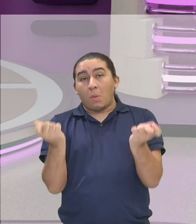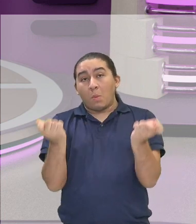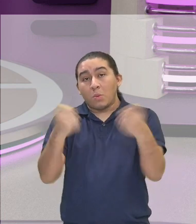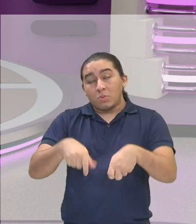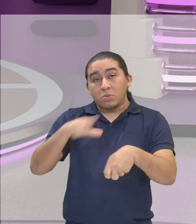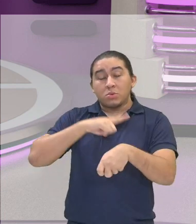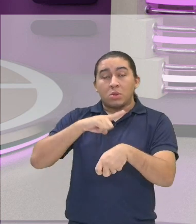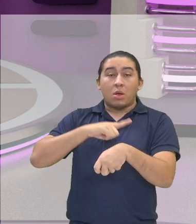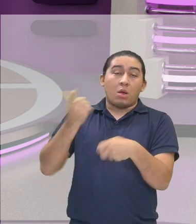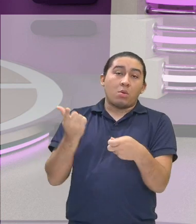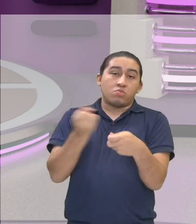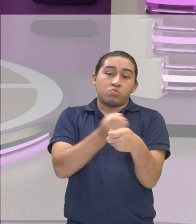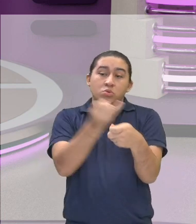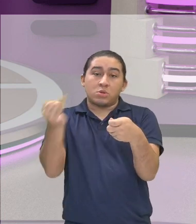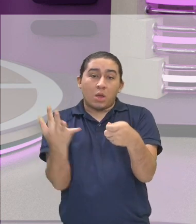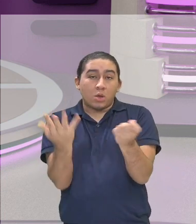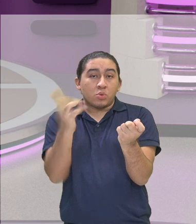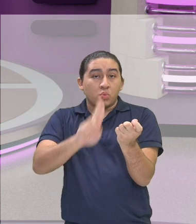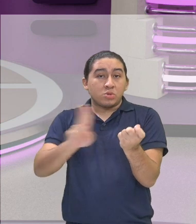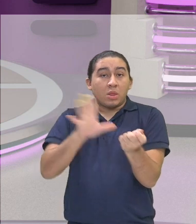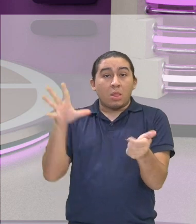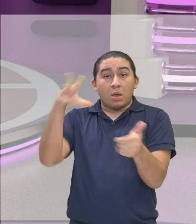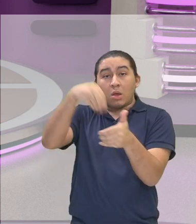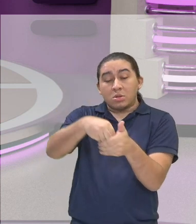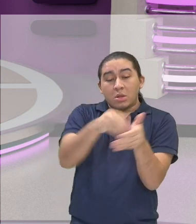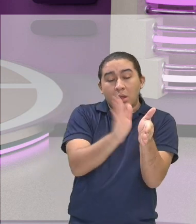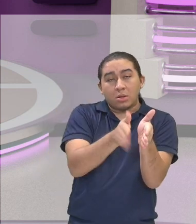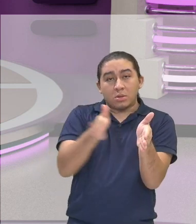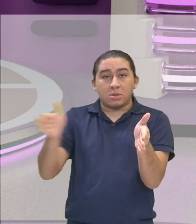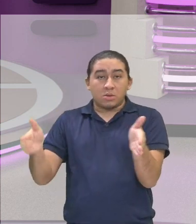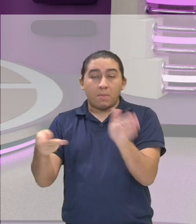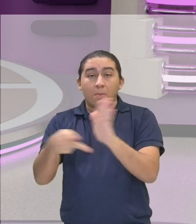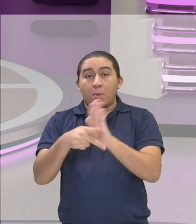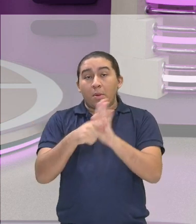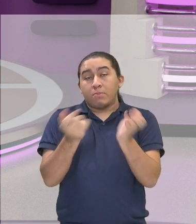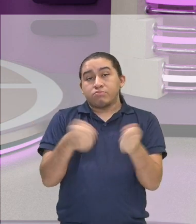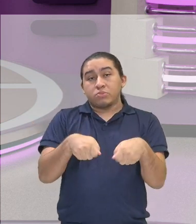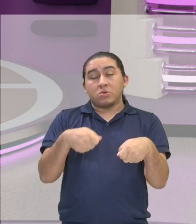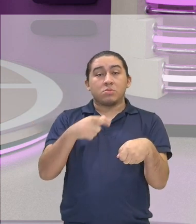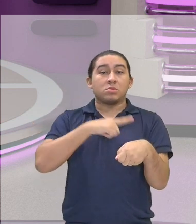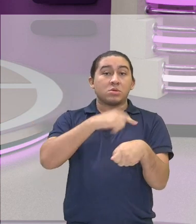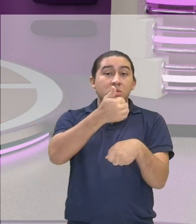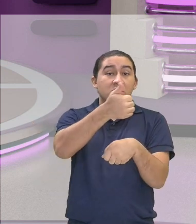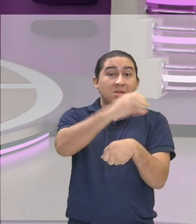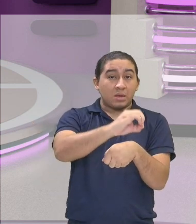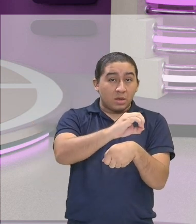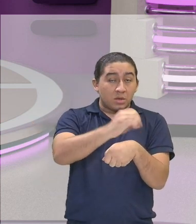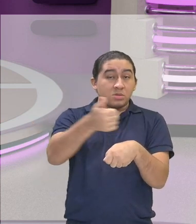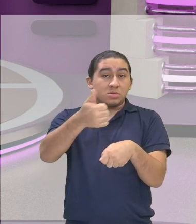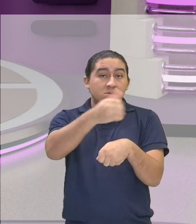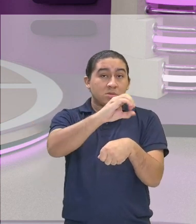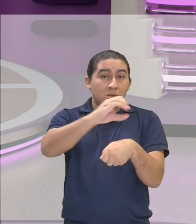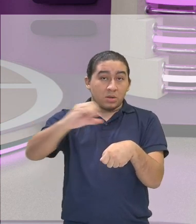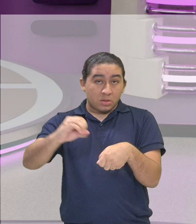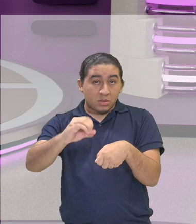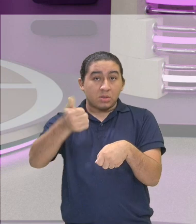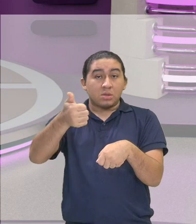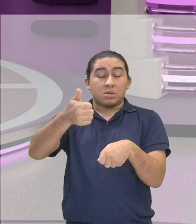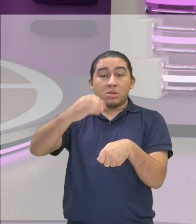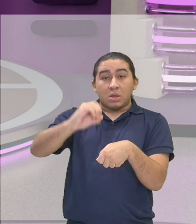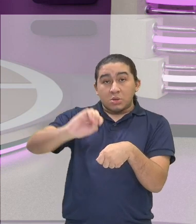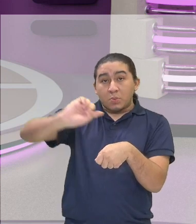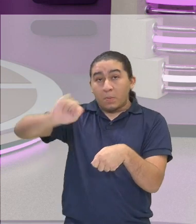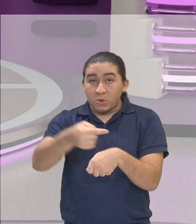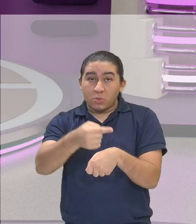Pode ser 10, pode ser 100, pode ser 1000, 10.000 e assim por diante. Essas frações, elas são